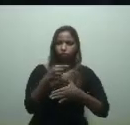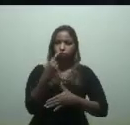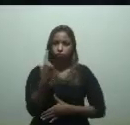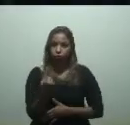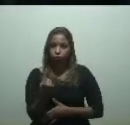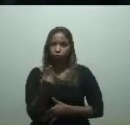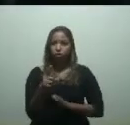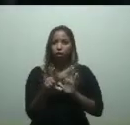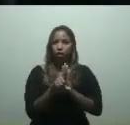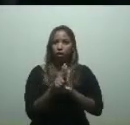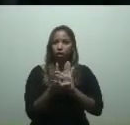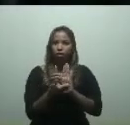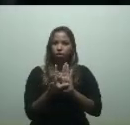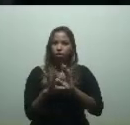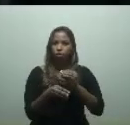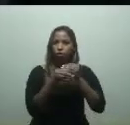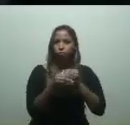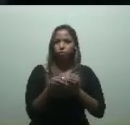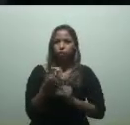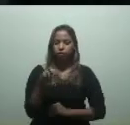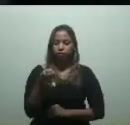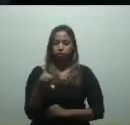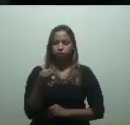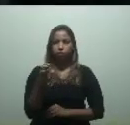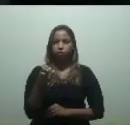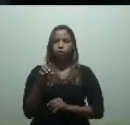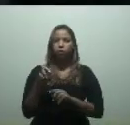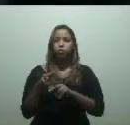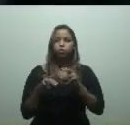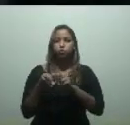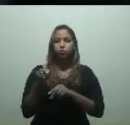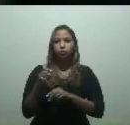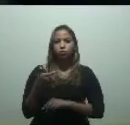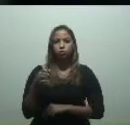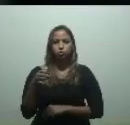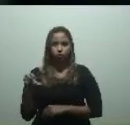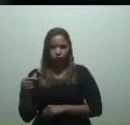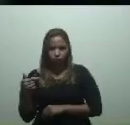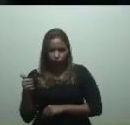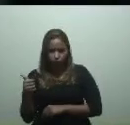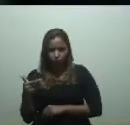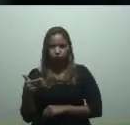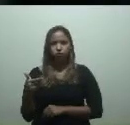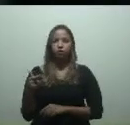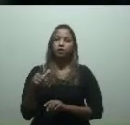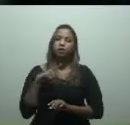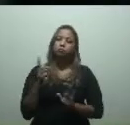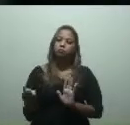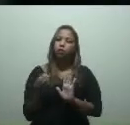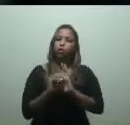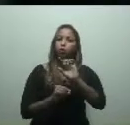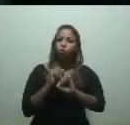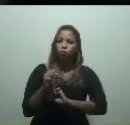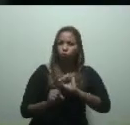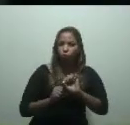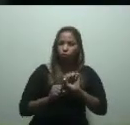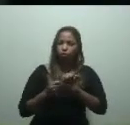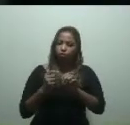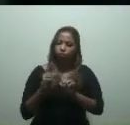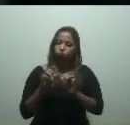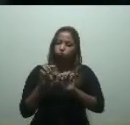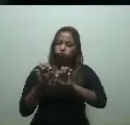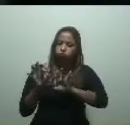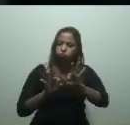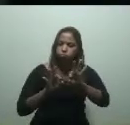número 59 de julho de 2012, que institui o plano de carreira e remuneração dos profissionais do Magistério da